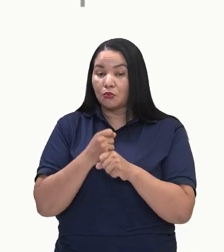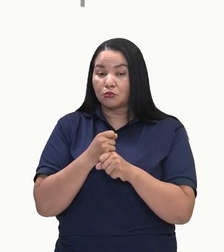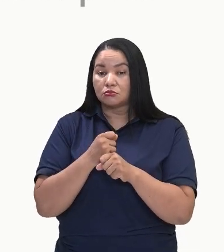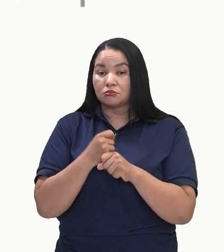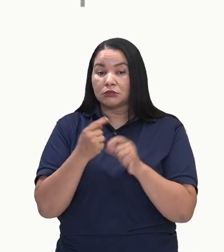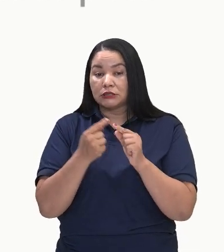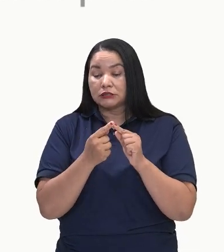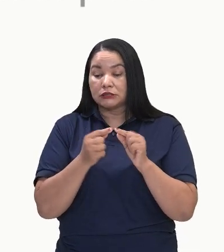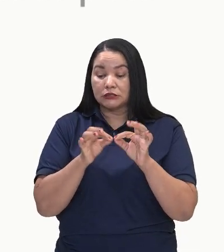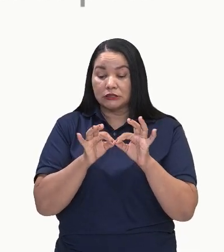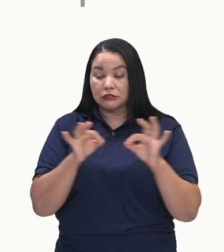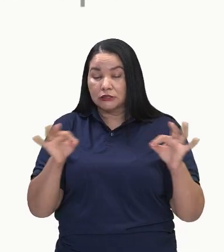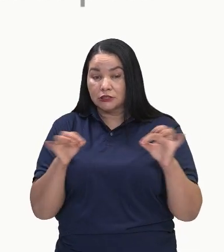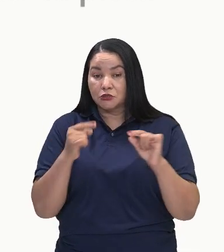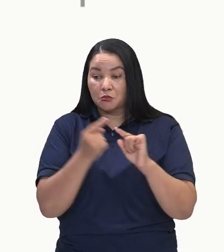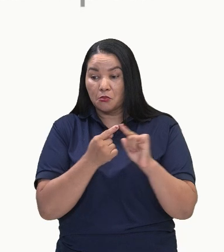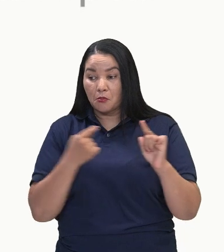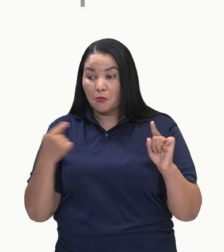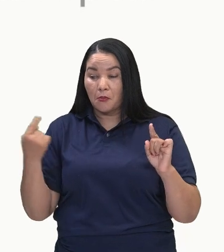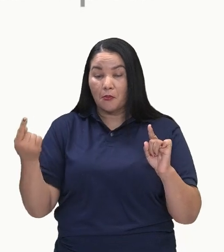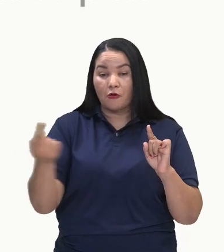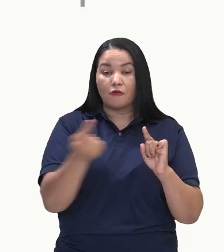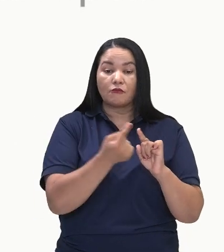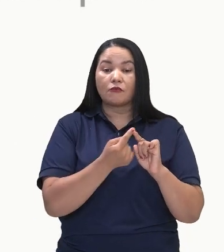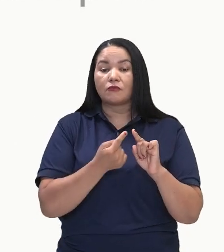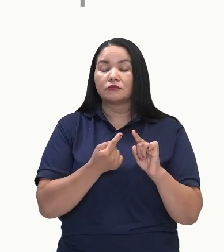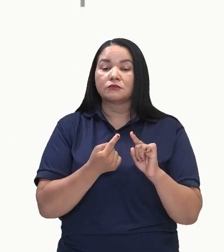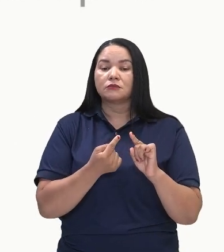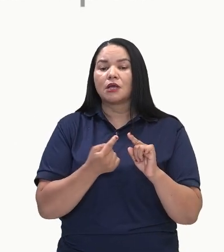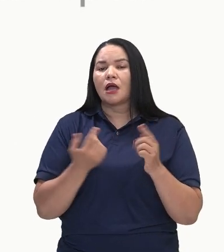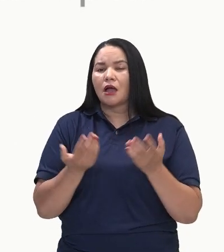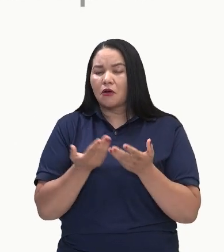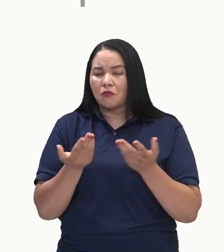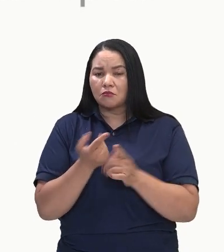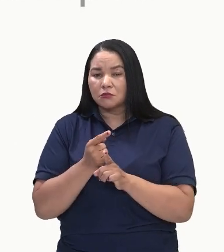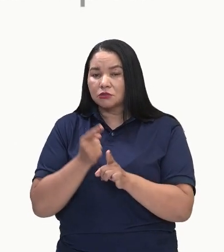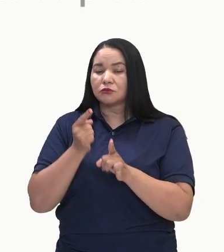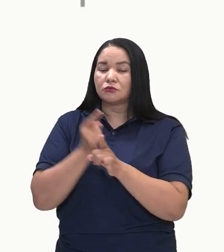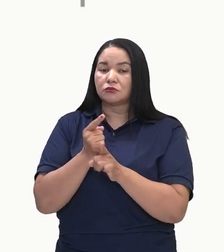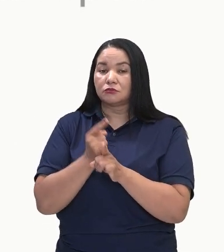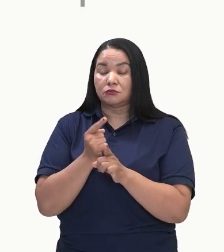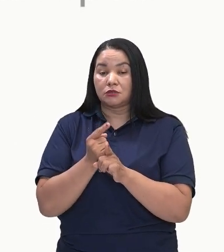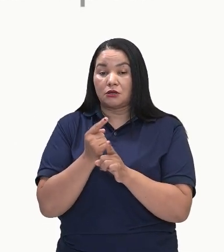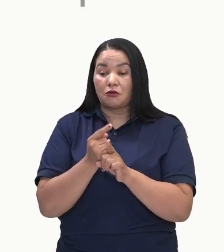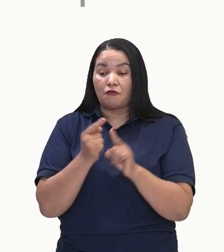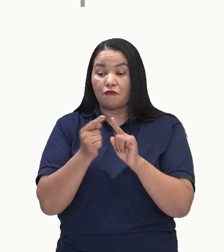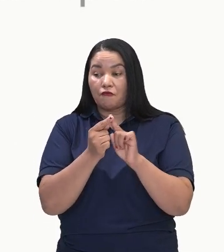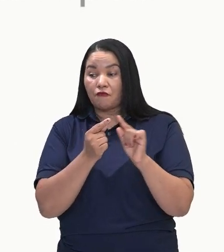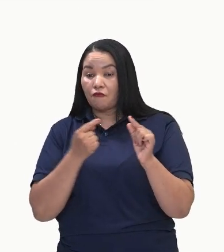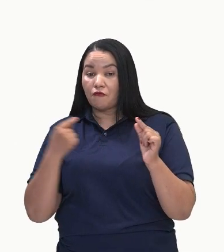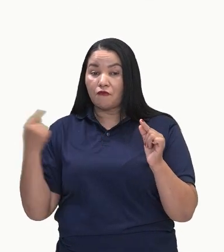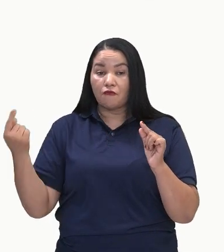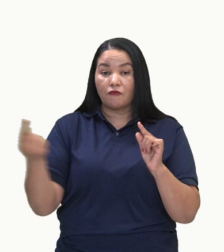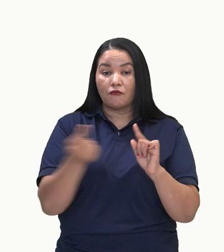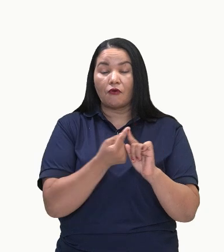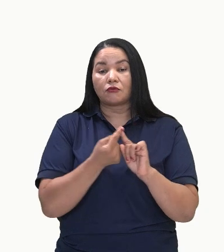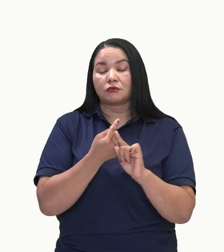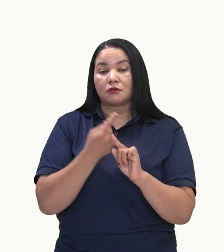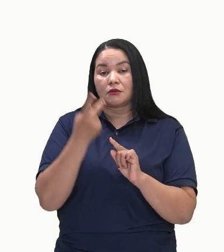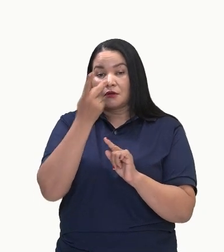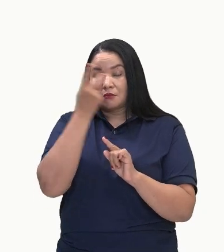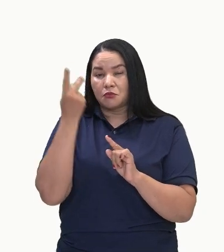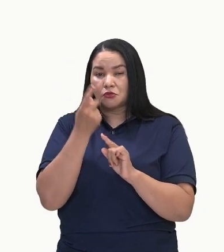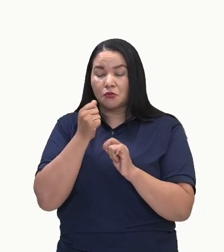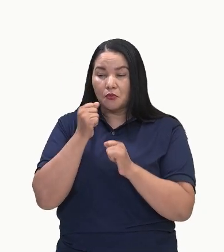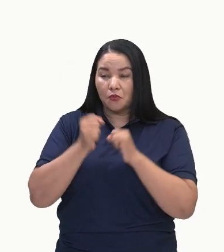distância total percorrida, tudo bem? E para determinarmos a quantidade de voltas que o atleta que está